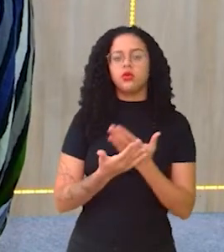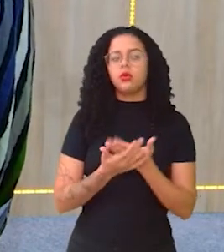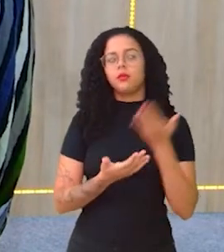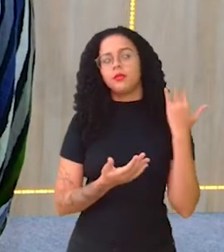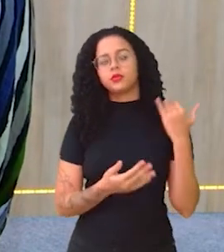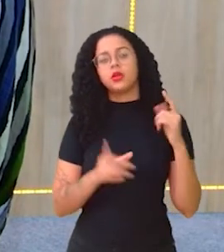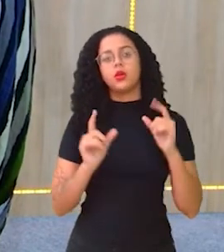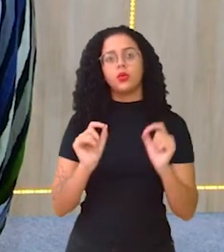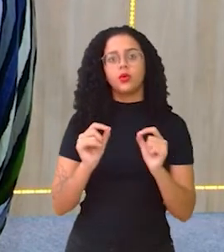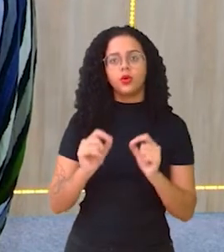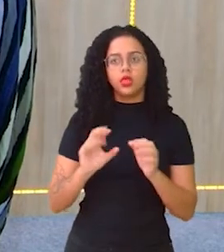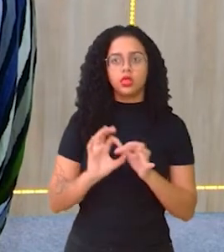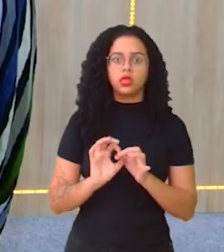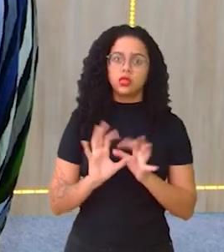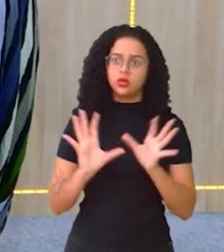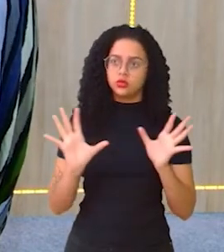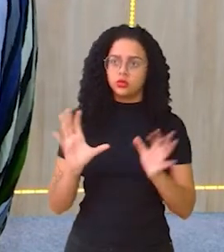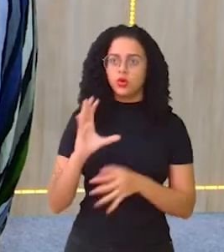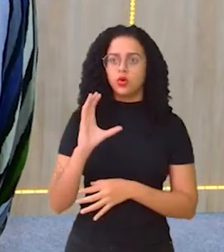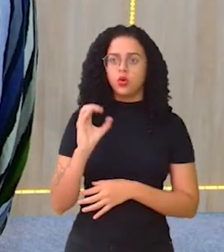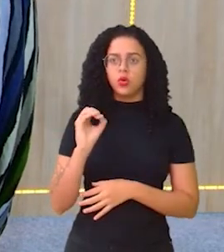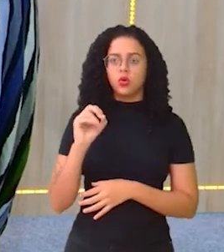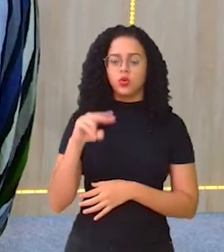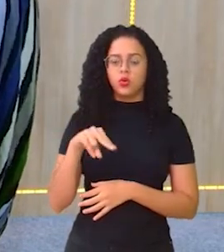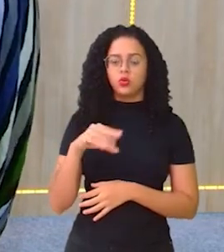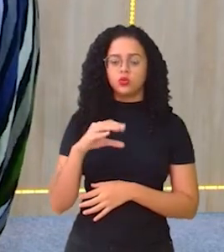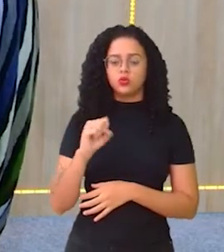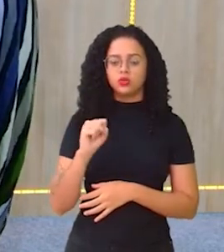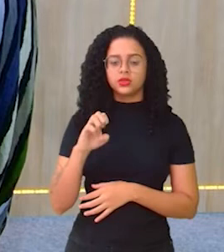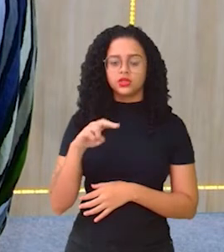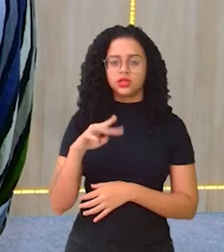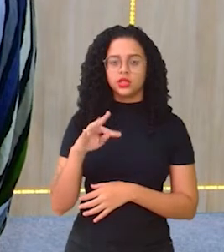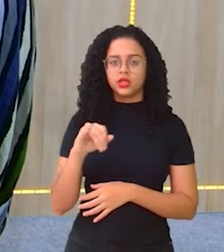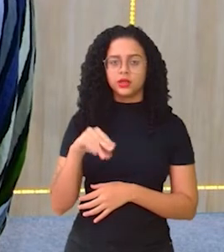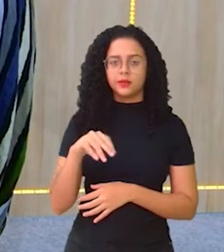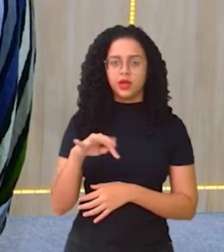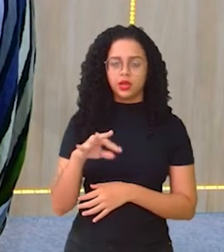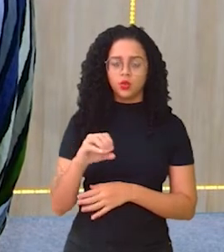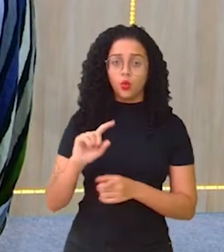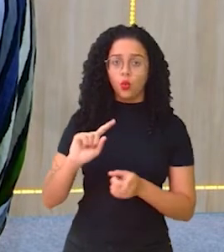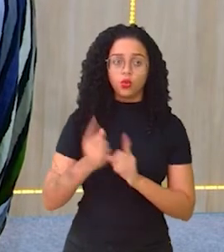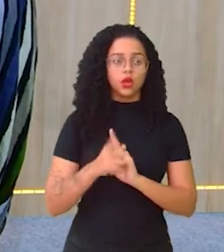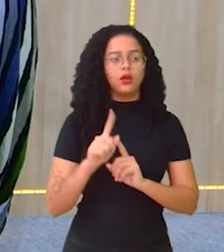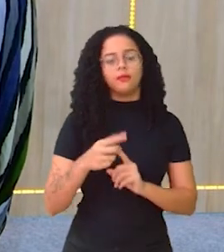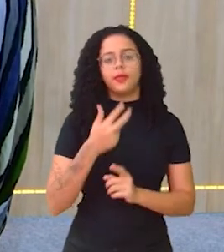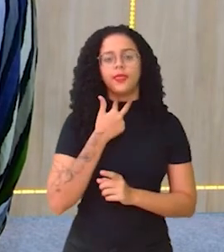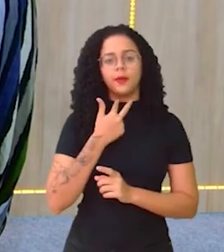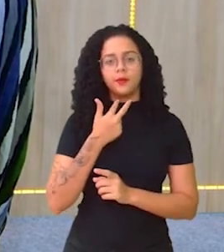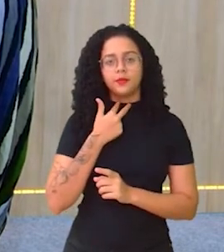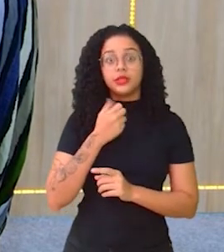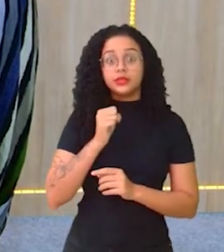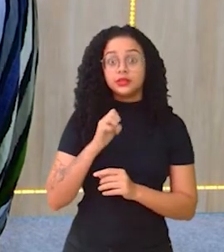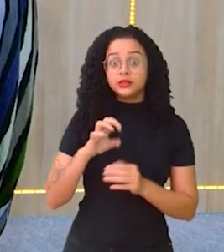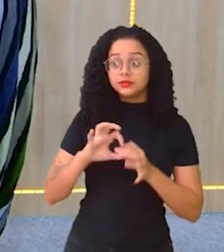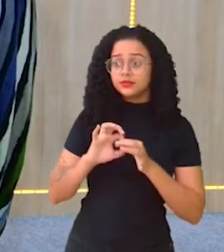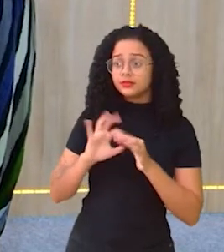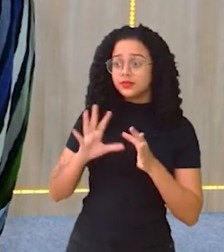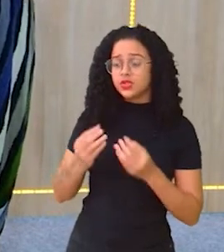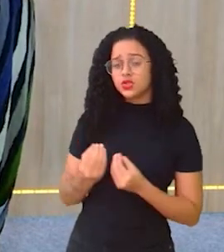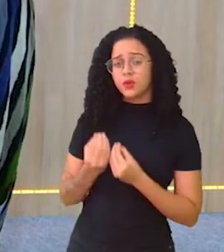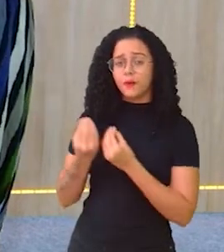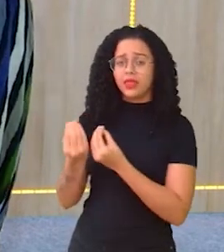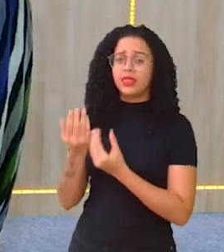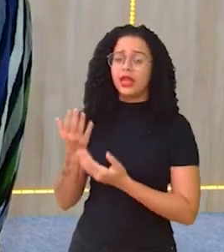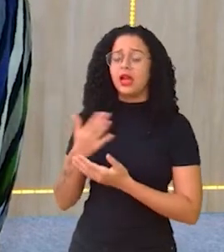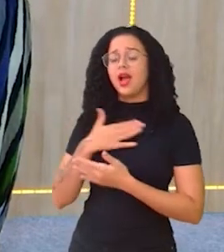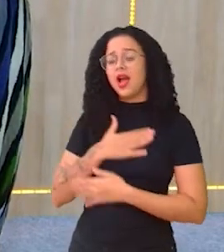consentimento. O contrário de consentimento é justamente o impedimento. Se você cede para poder agradar o seu parceiro, a